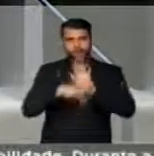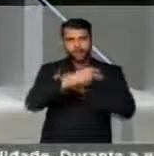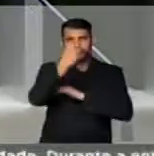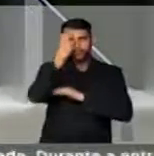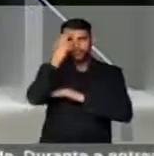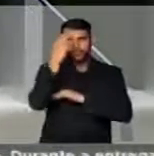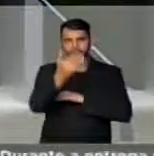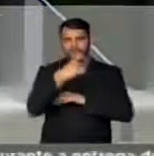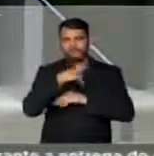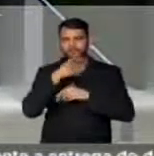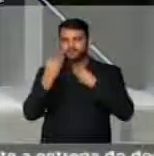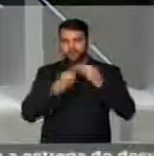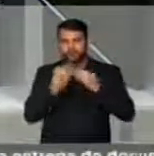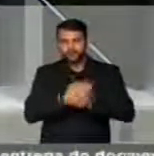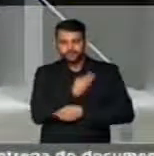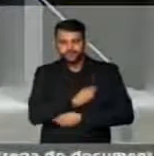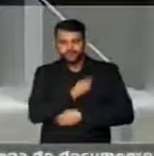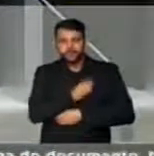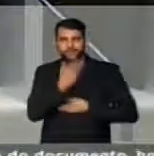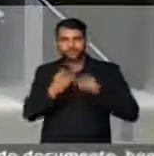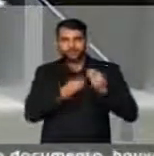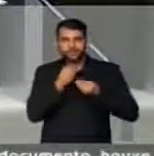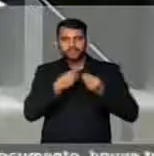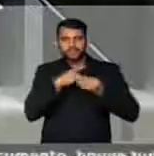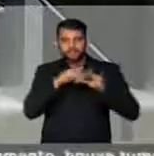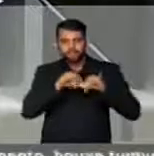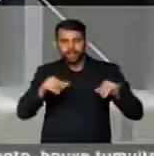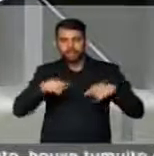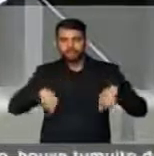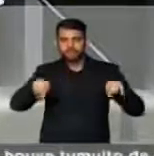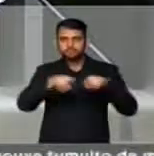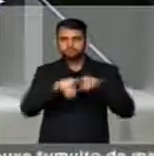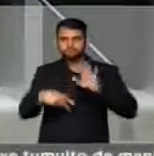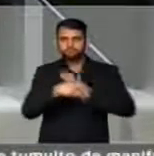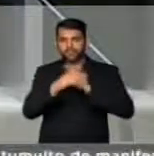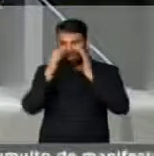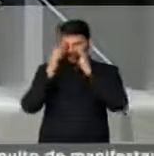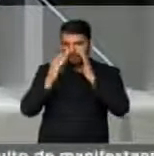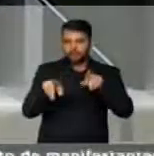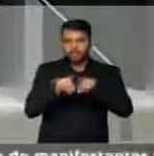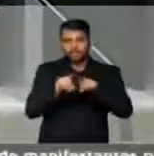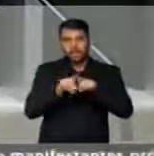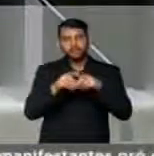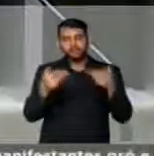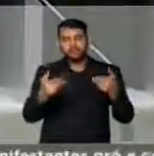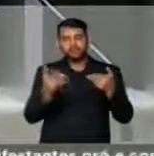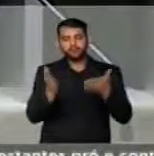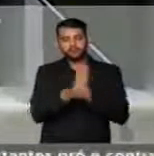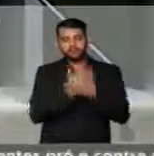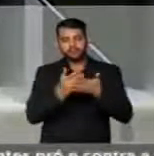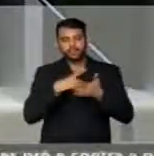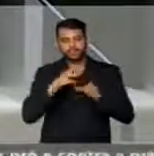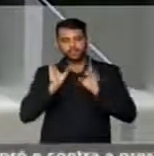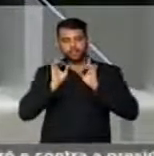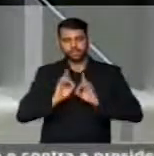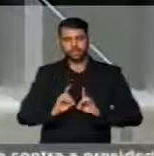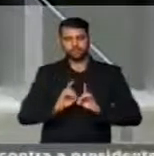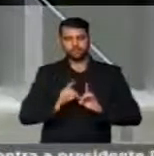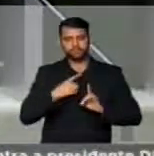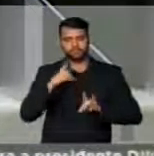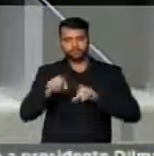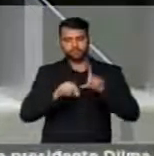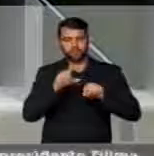cultura, seu modo de vida, suas terras tradicionais, ao mesmo tempo em que têm direito